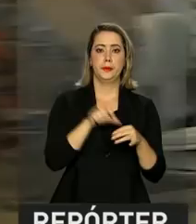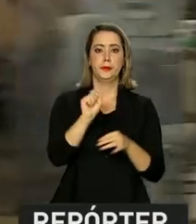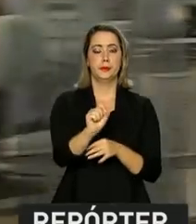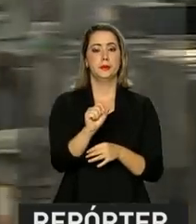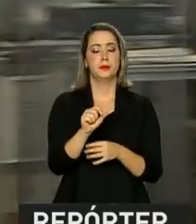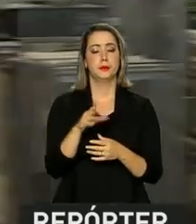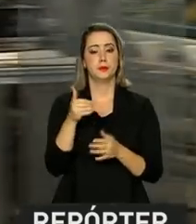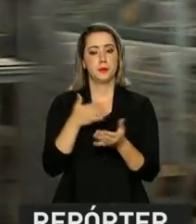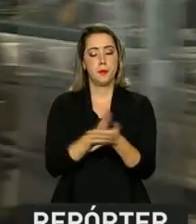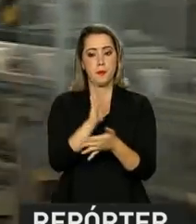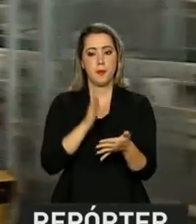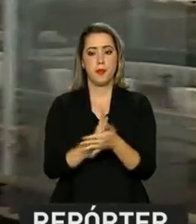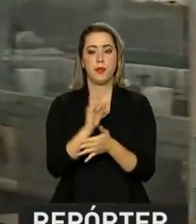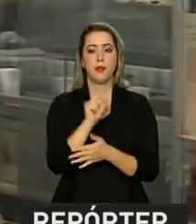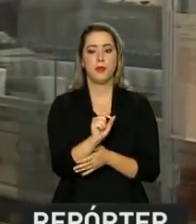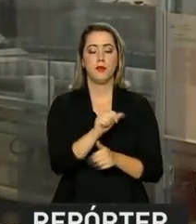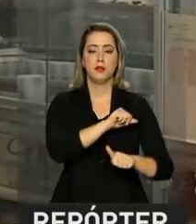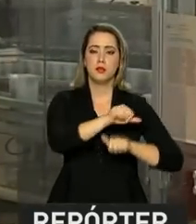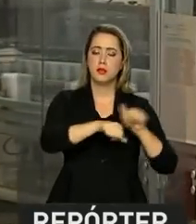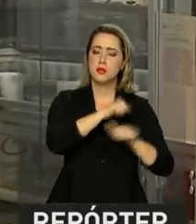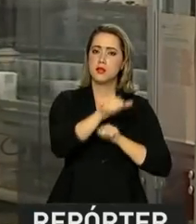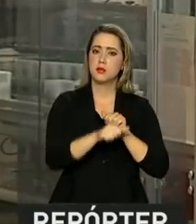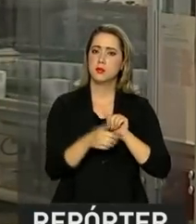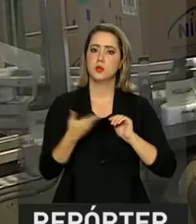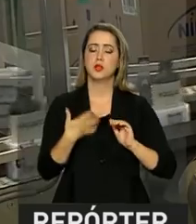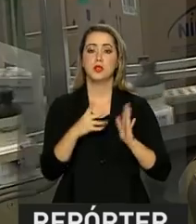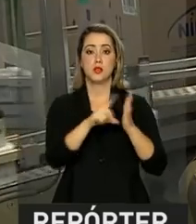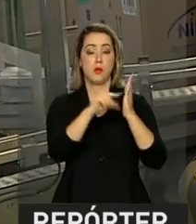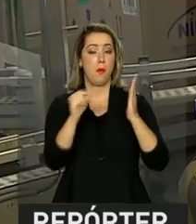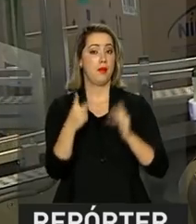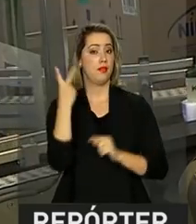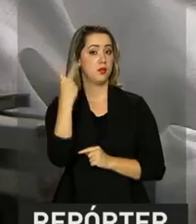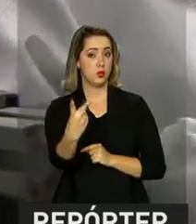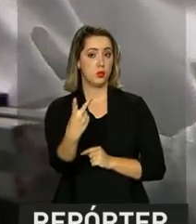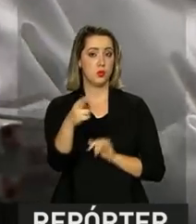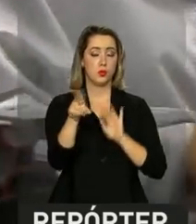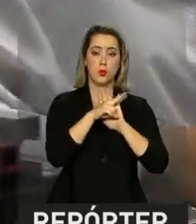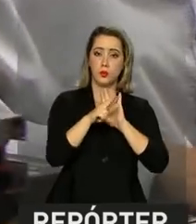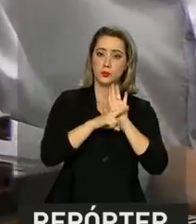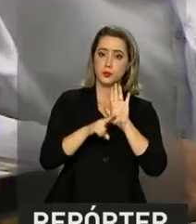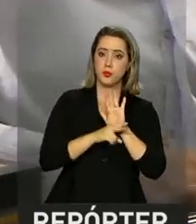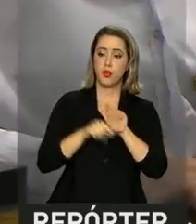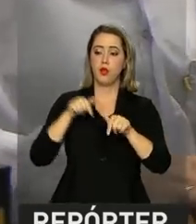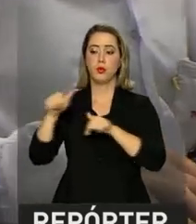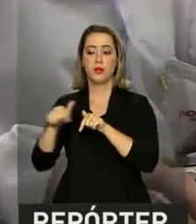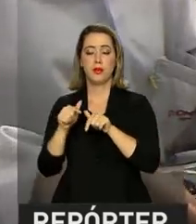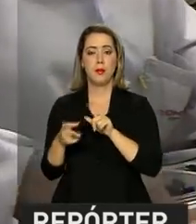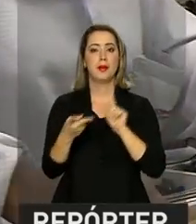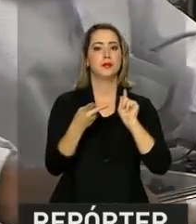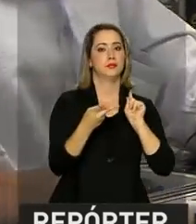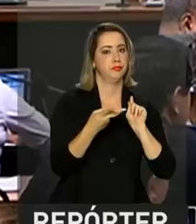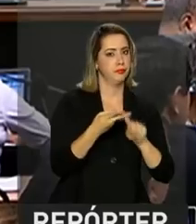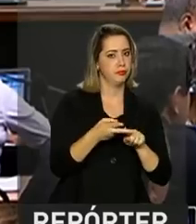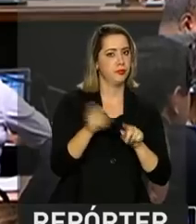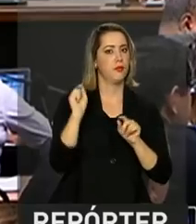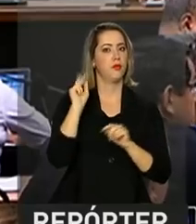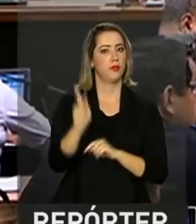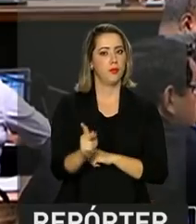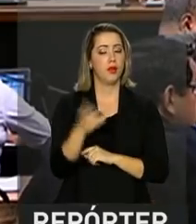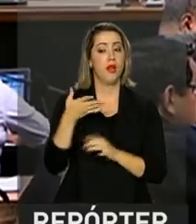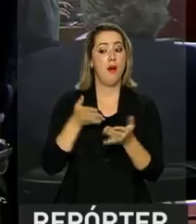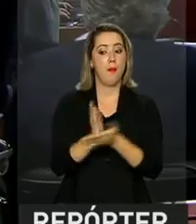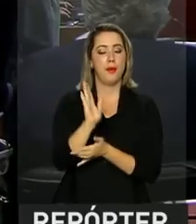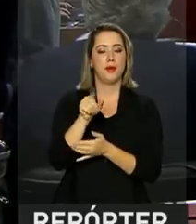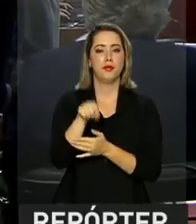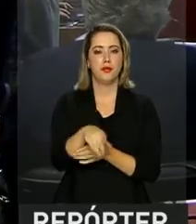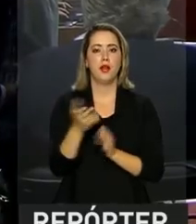aprovações. Entre as mudanças, o Palácio do Planalto enviou ao Congresso duas reformas, a trabalhista e a da Previdência. Aprovado na